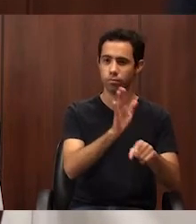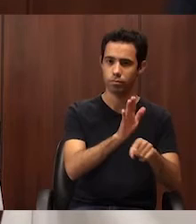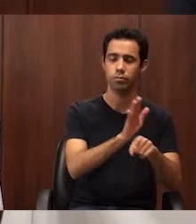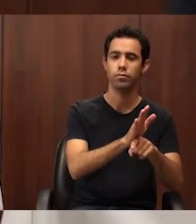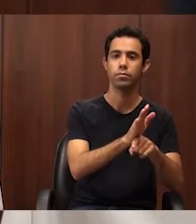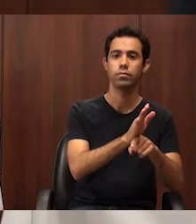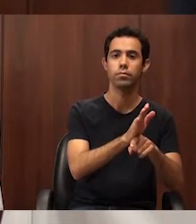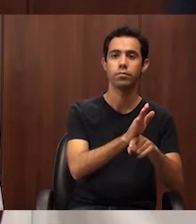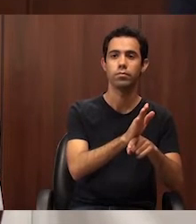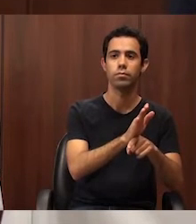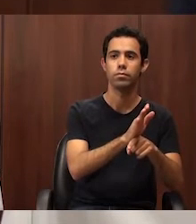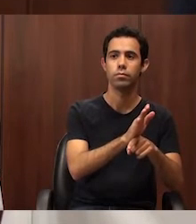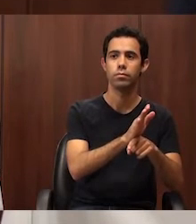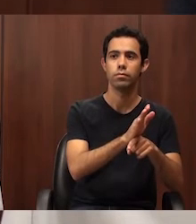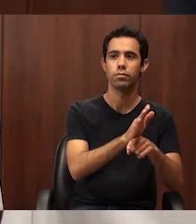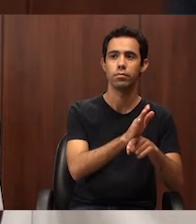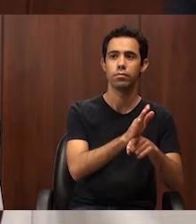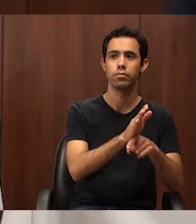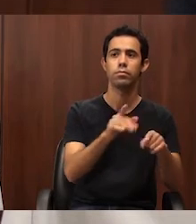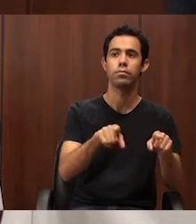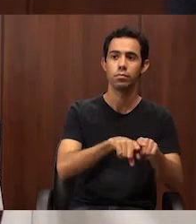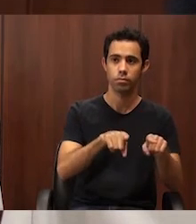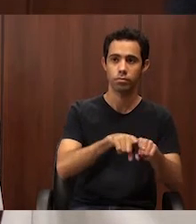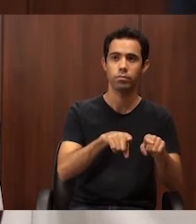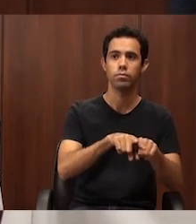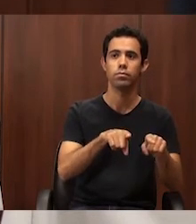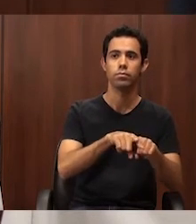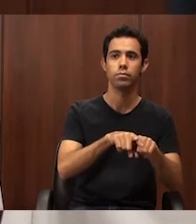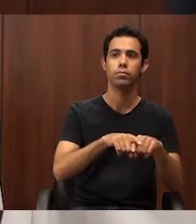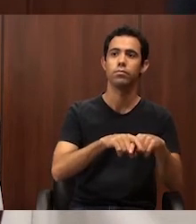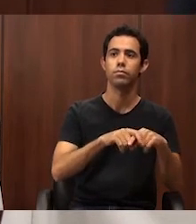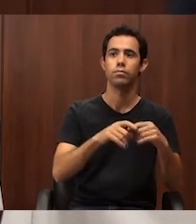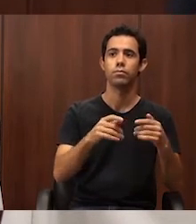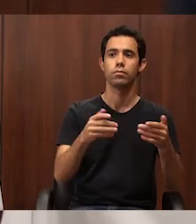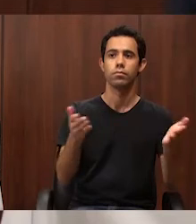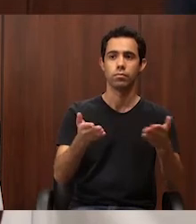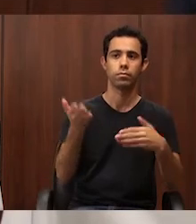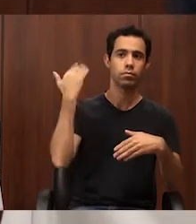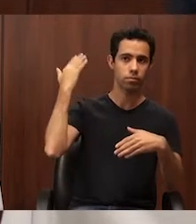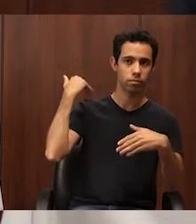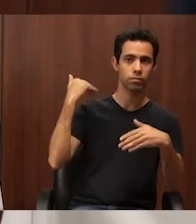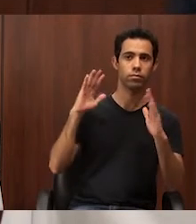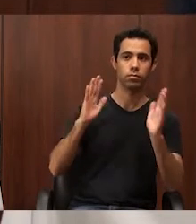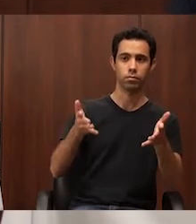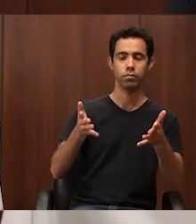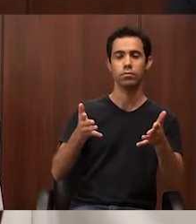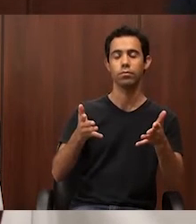convênios. As diretorias de ensino hoje têm um papel muito mais efetivo do que tinham no passado. Tudo isso já